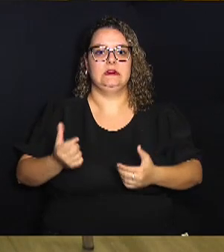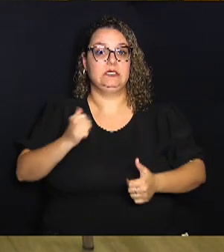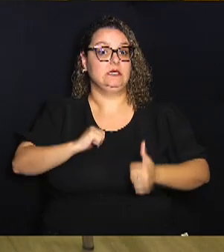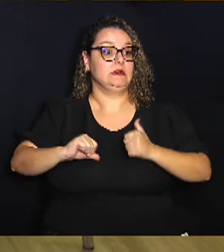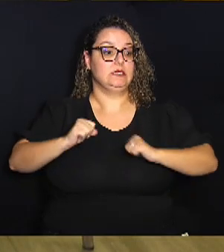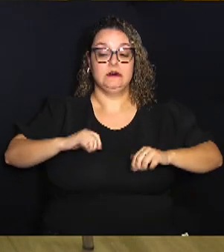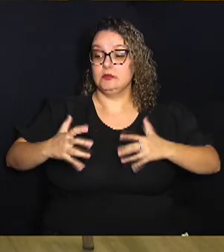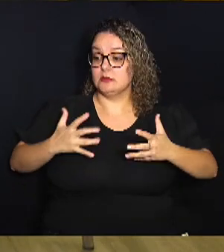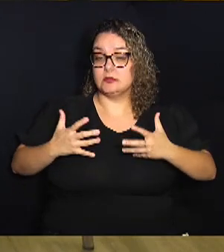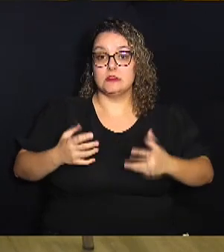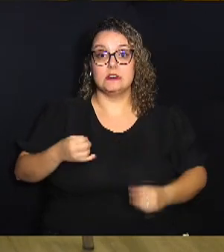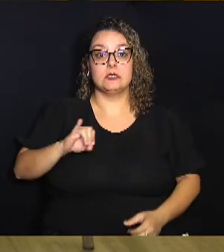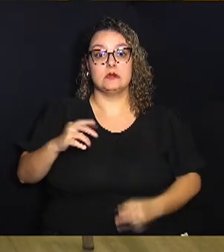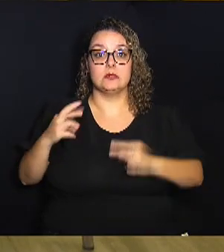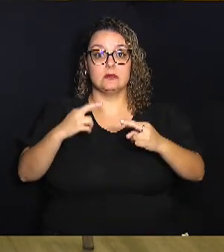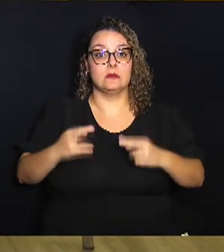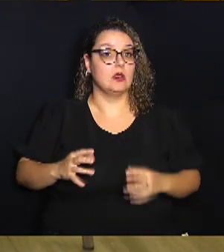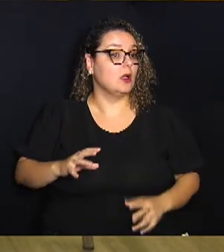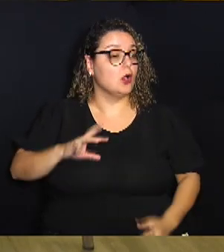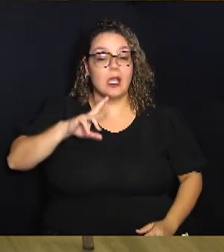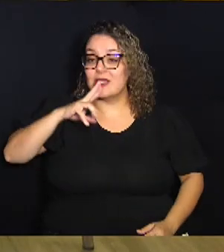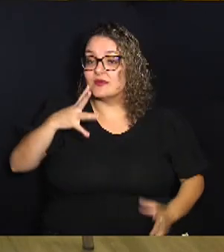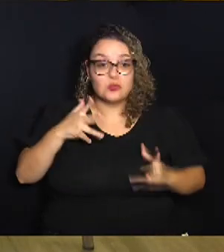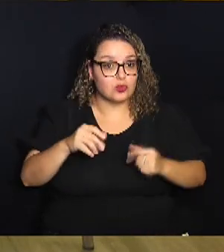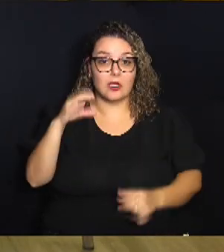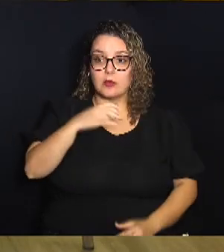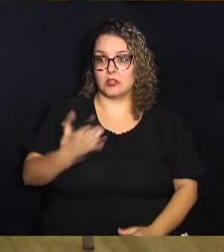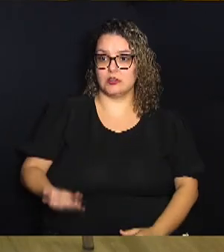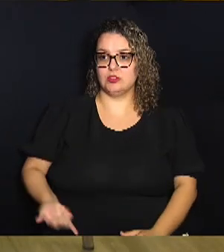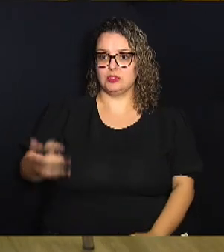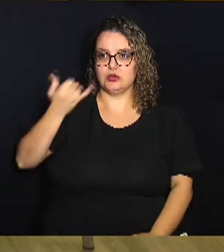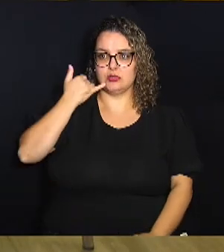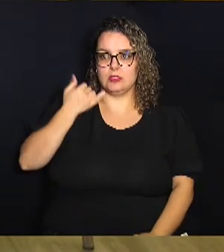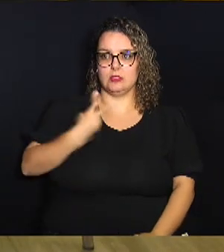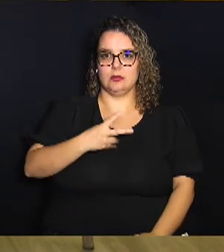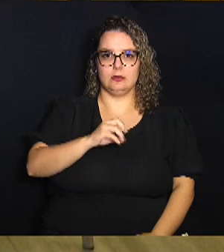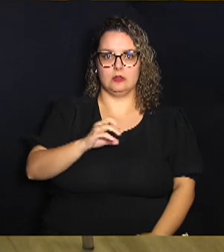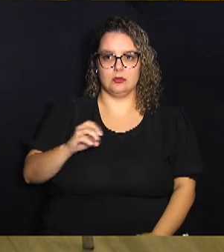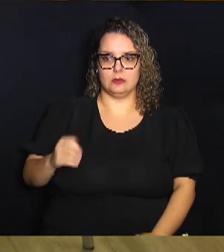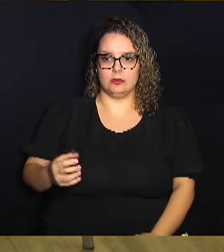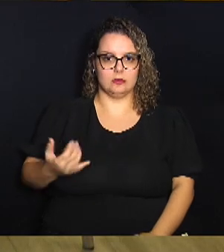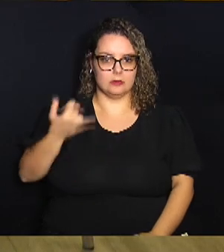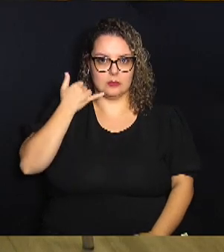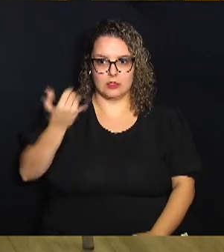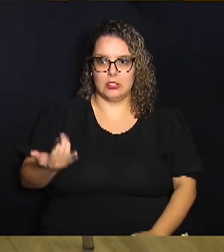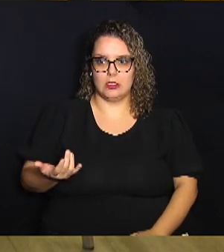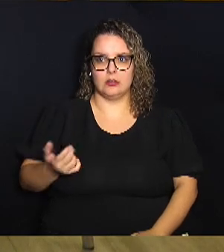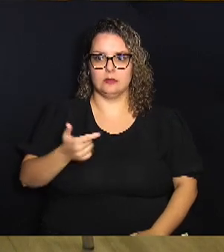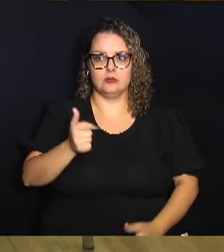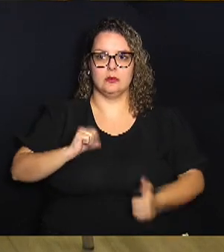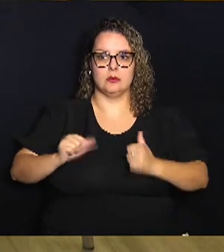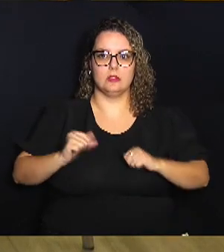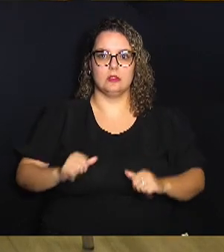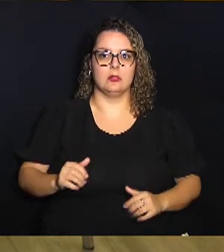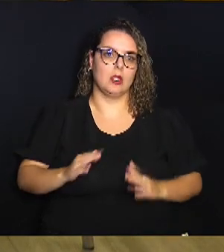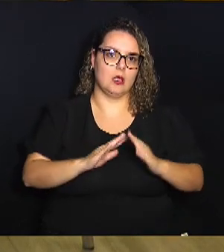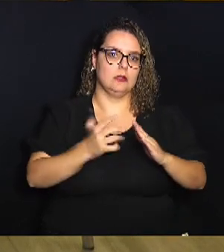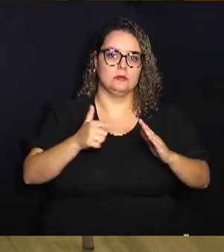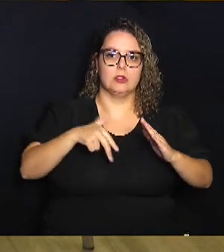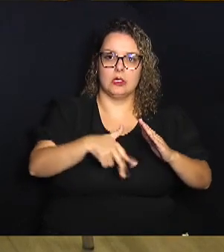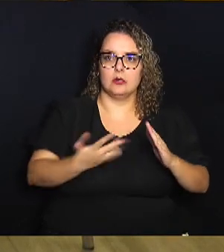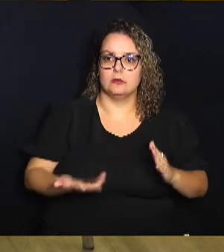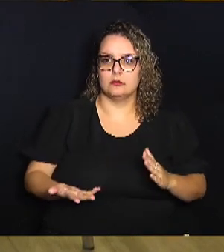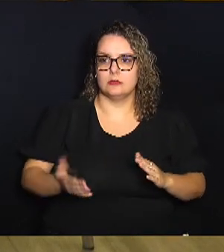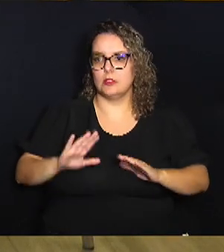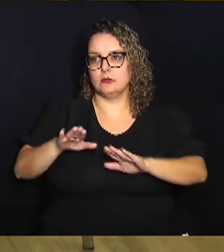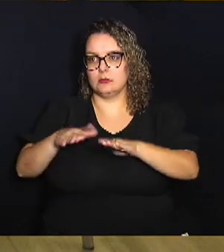Então, se a gente reparar, se eu te ligasse... Quero resolver tudo rápido. A gente ligava para alguém nos anos 2000, a pessoa não atendia, não gerava ansiedade. Ela não está em casa, ela não está na